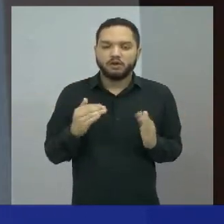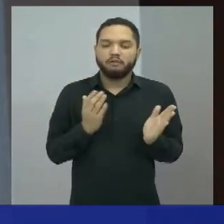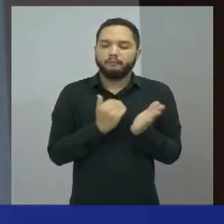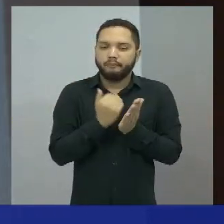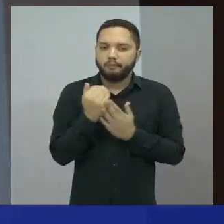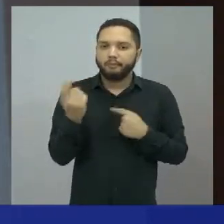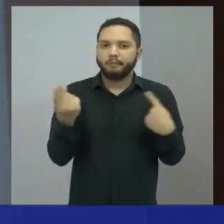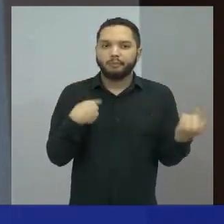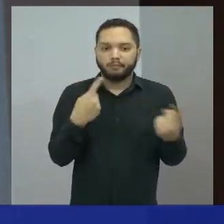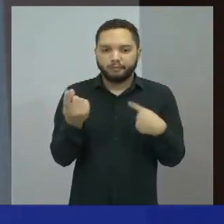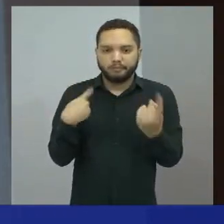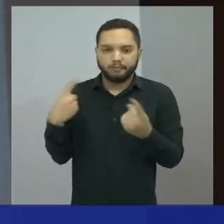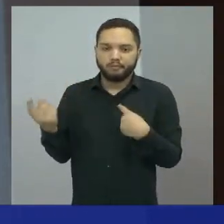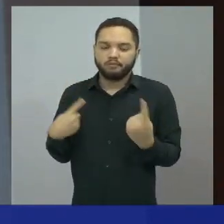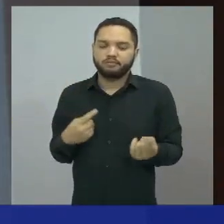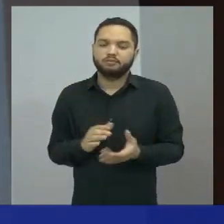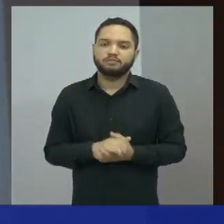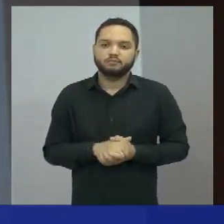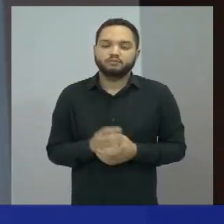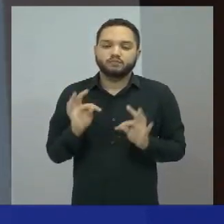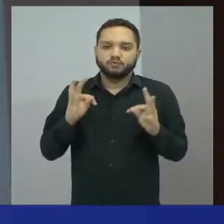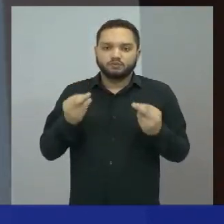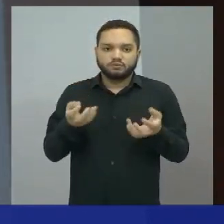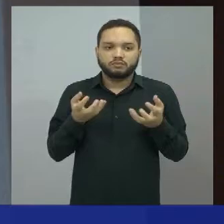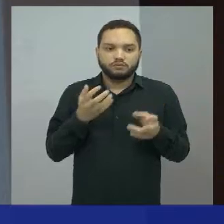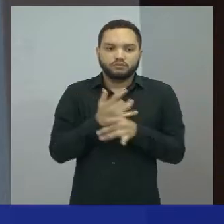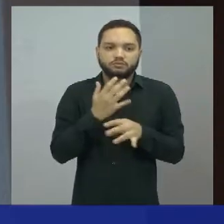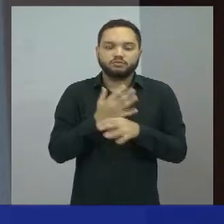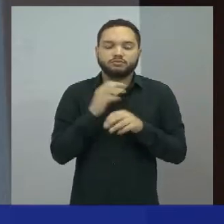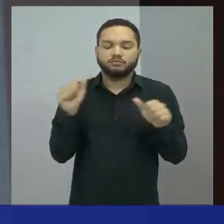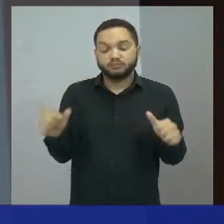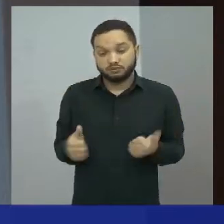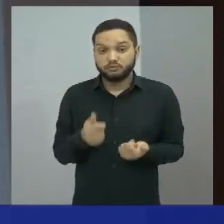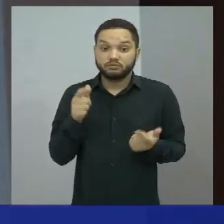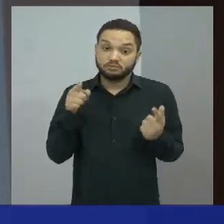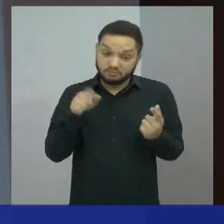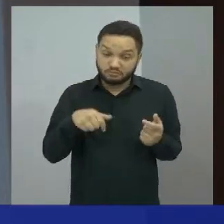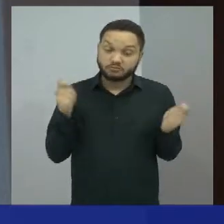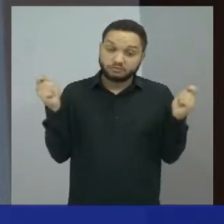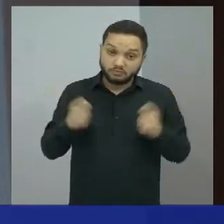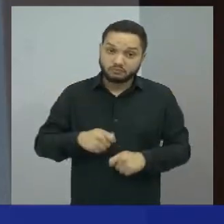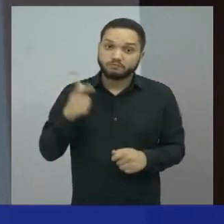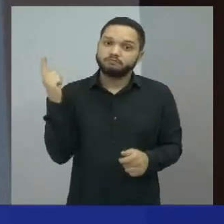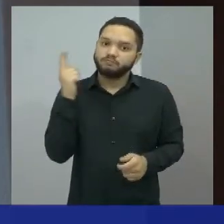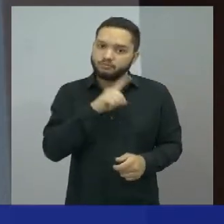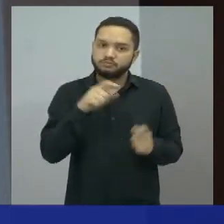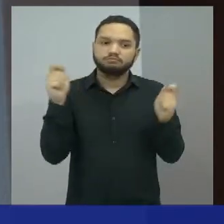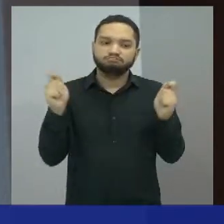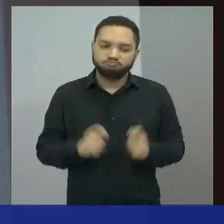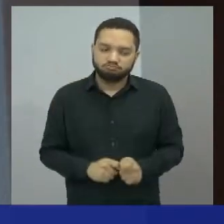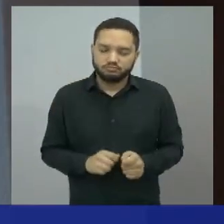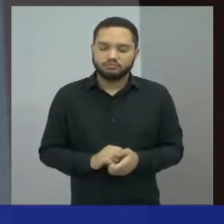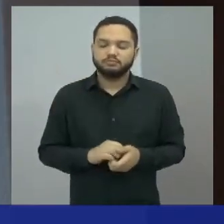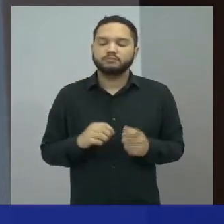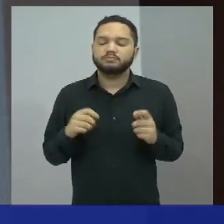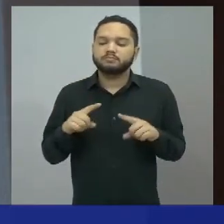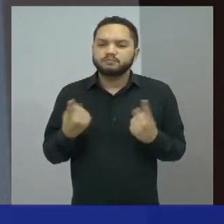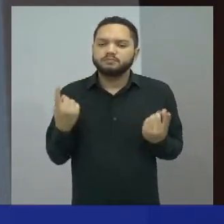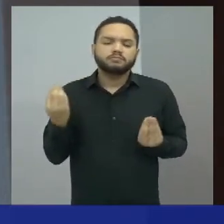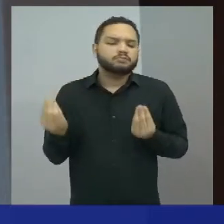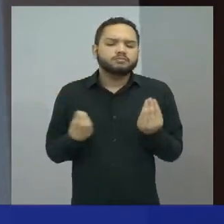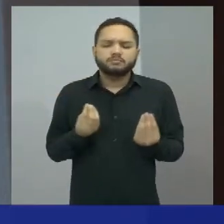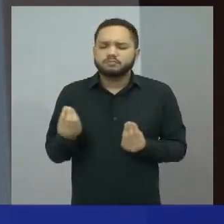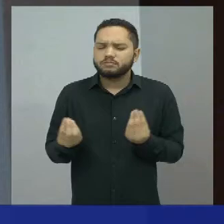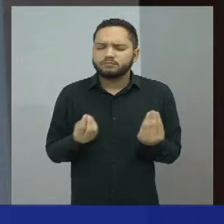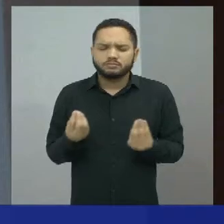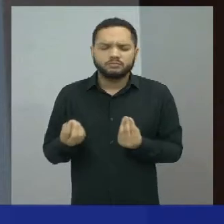Todo mundo quer viver numa cidade melhor. E é possível a gente alcançar isso. Mas alcançar isso requer